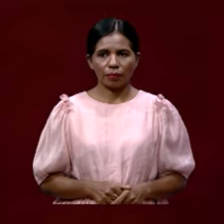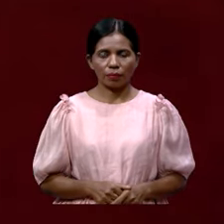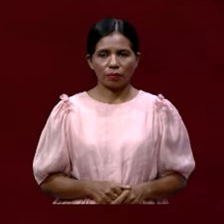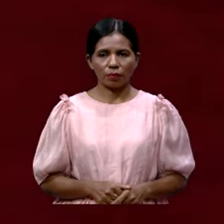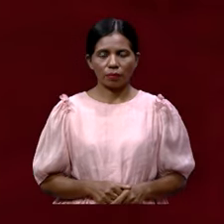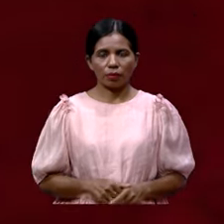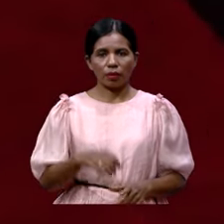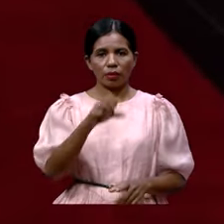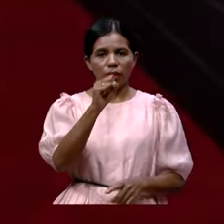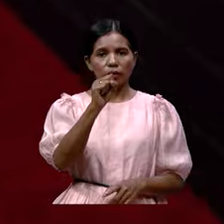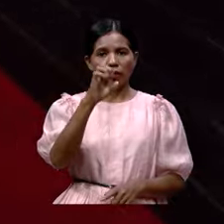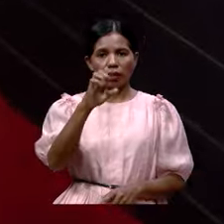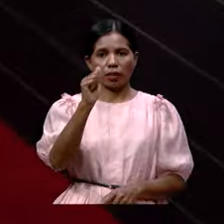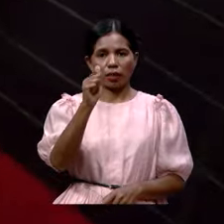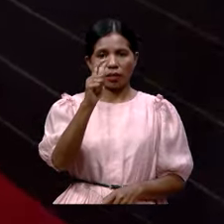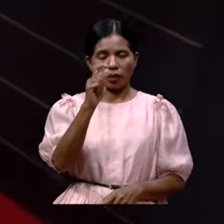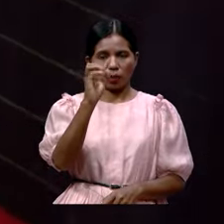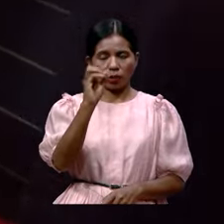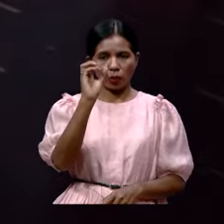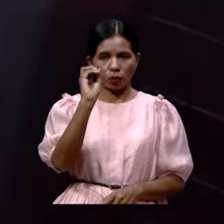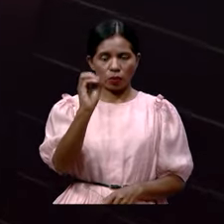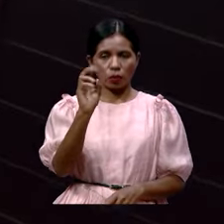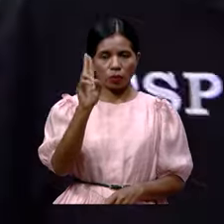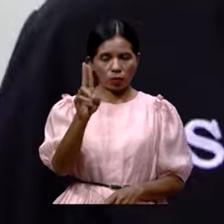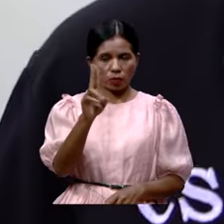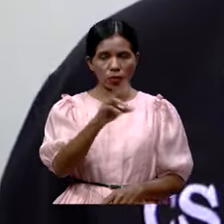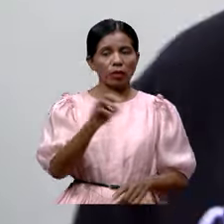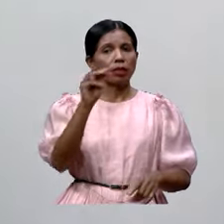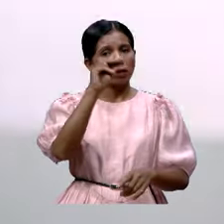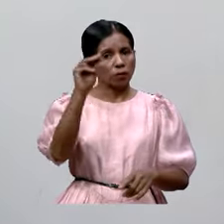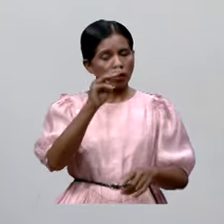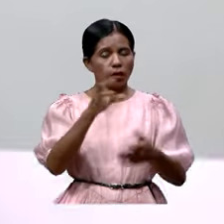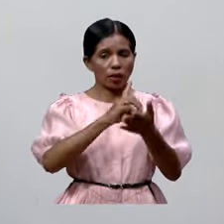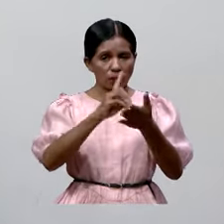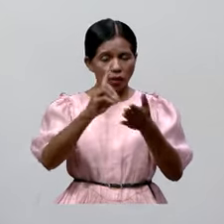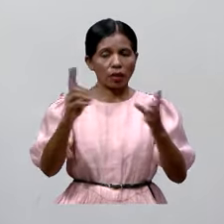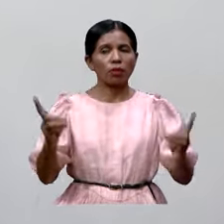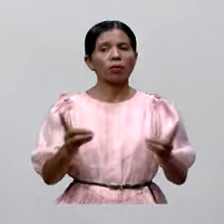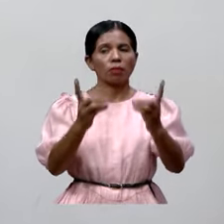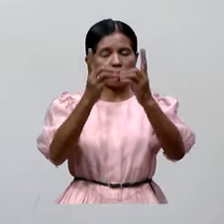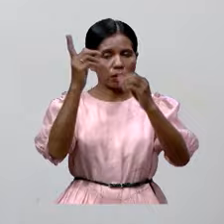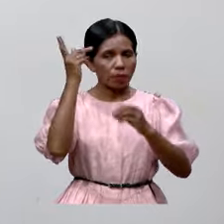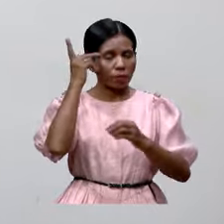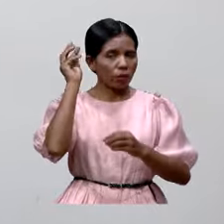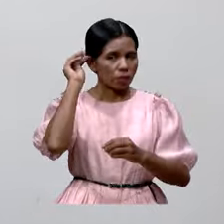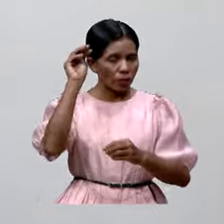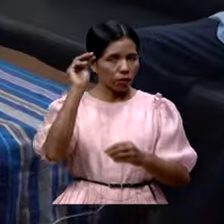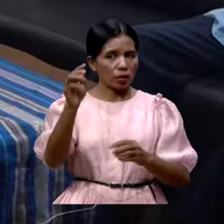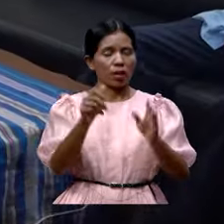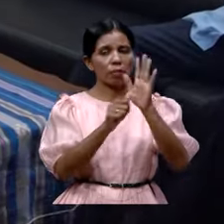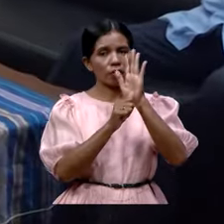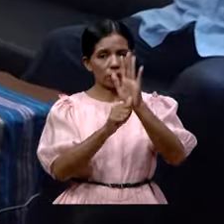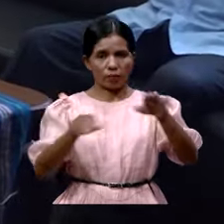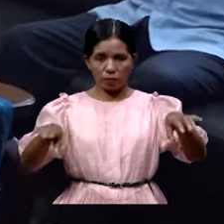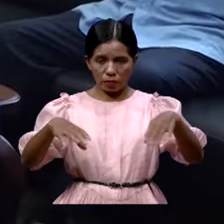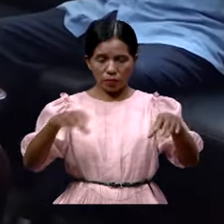Secretário de Estado do Assunto Toponímia na Organização Urbana, segundo a Nehassoro Malo, primeiro-ministro Kairala Sanana Gusmão, onde apresenta